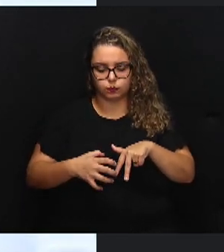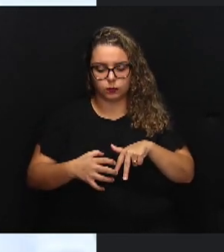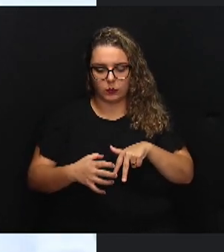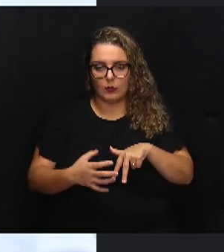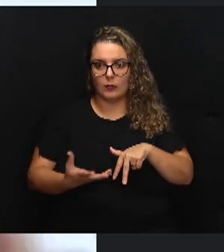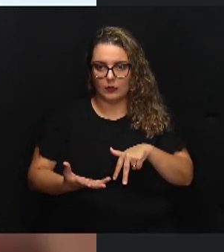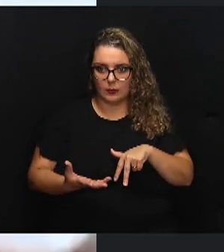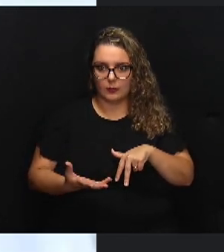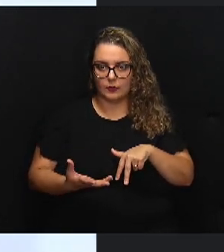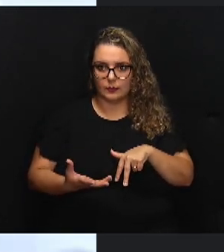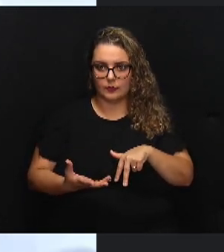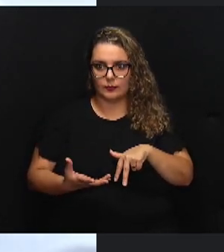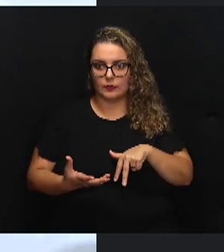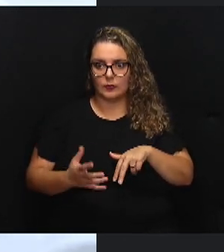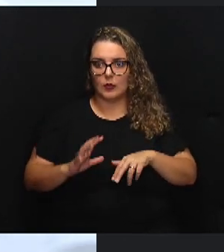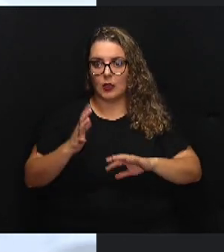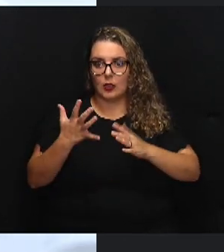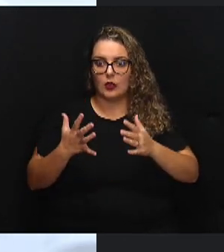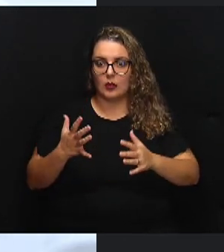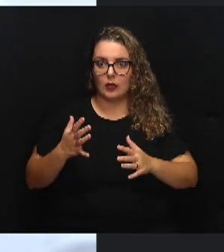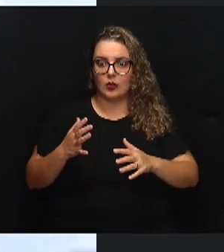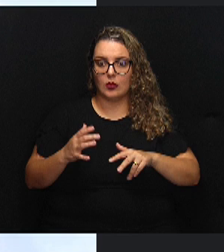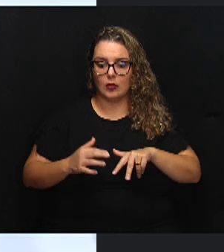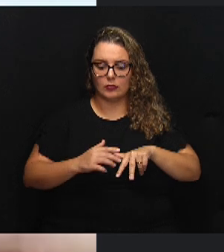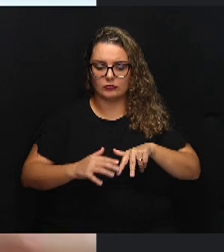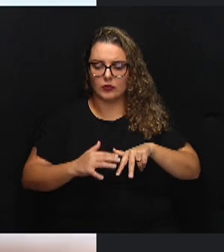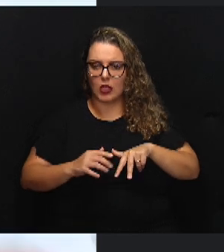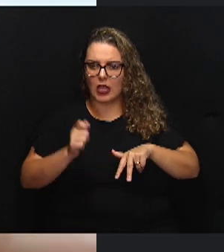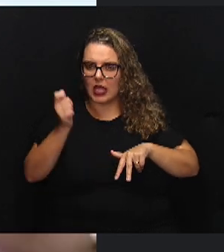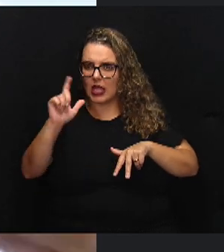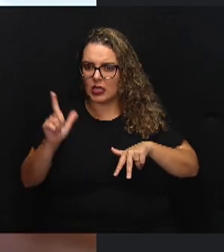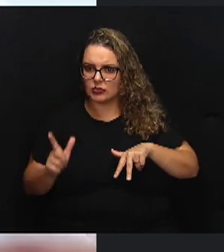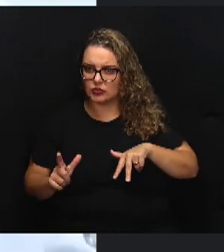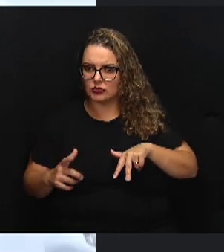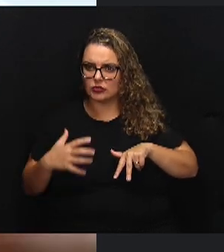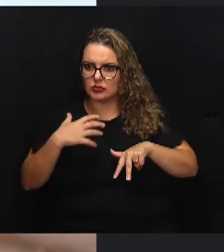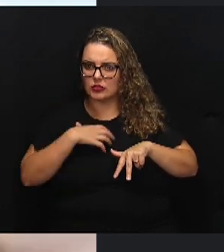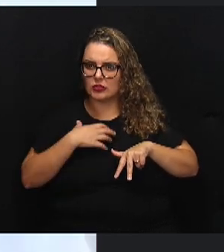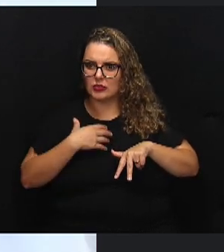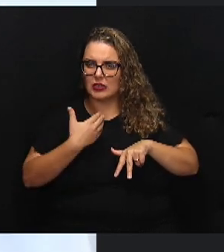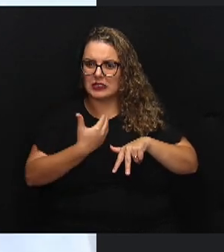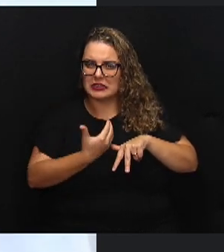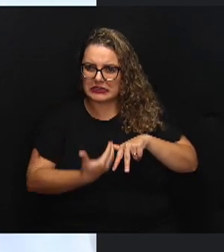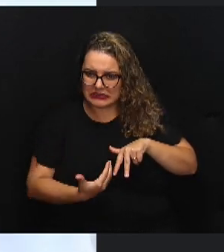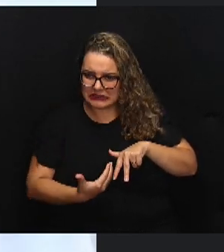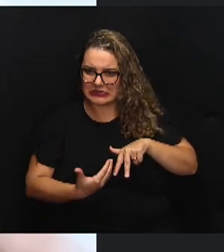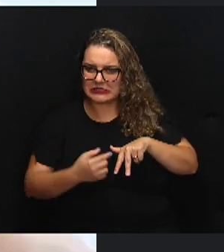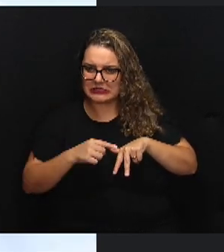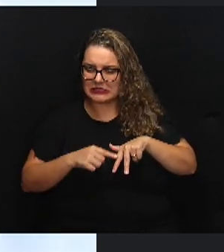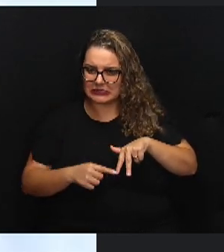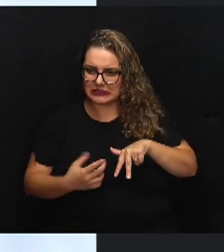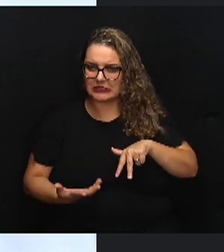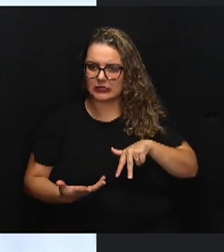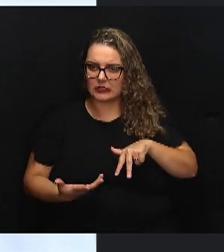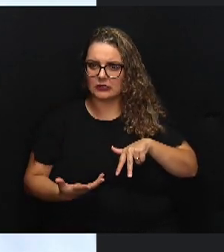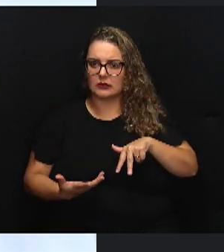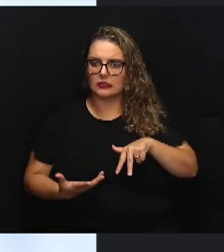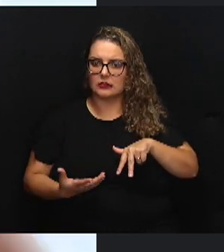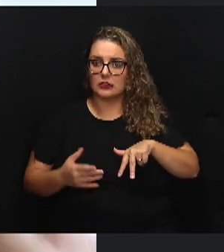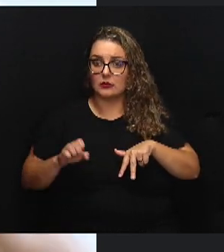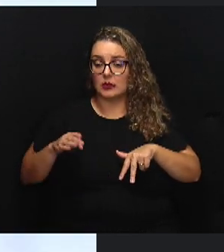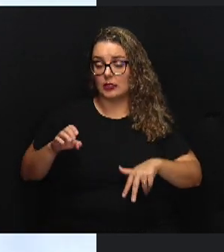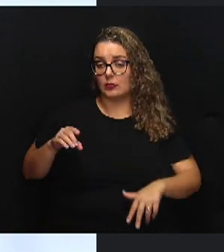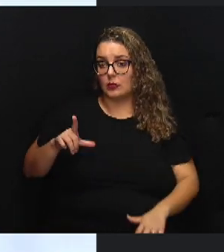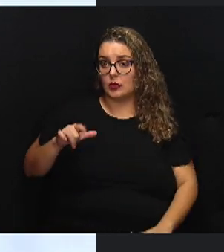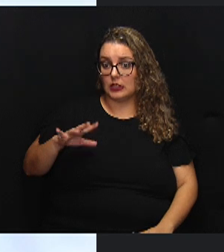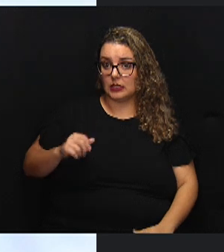perna, aparecimento de uma coloração azulada, sensação de cansaço nessa perna. E para embolia de